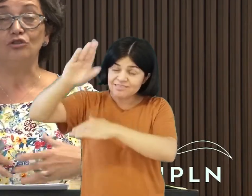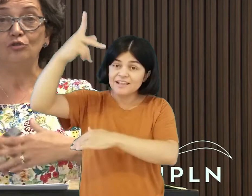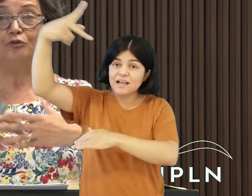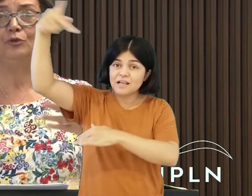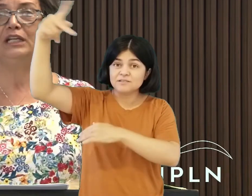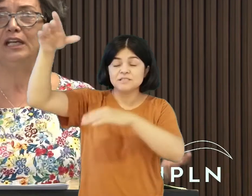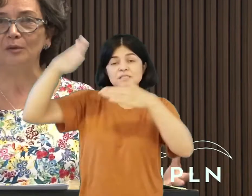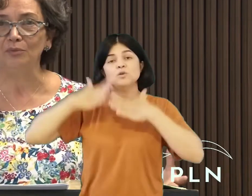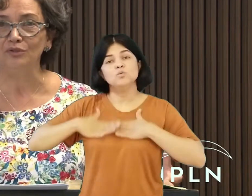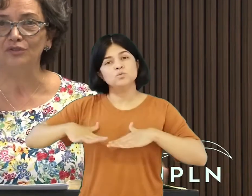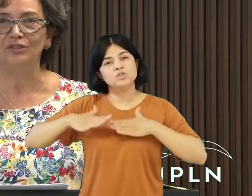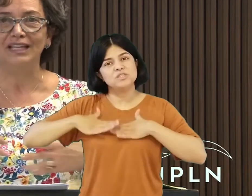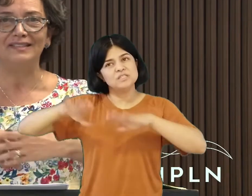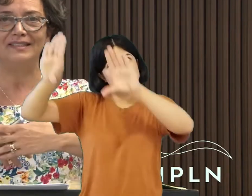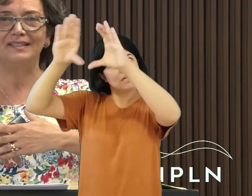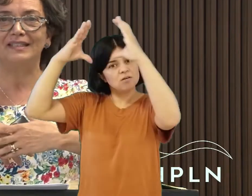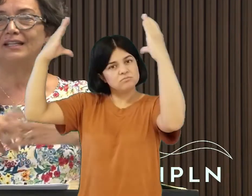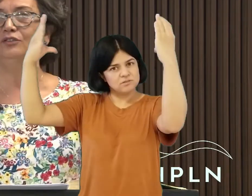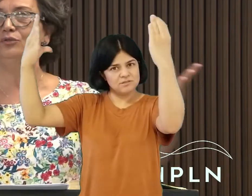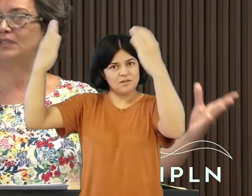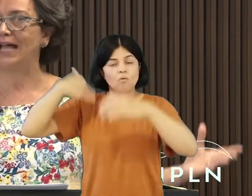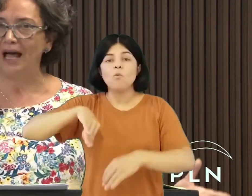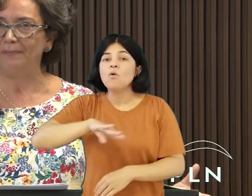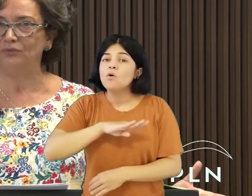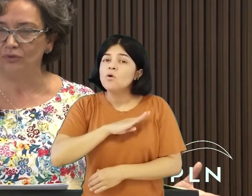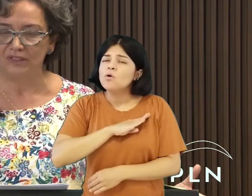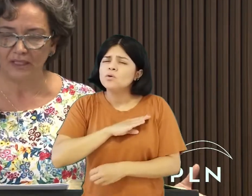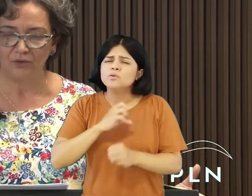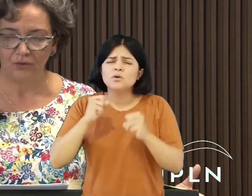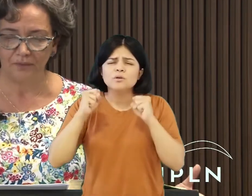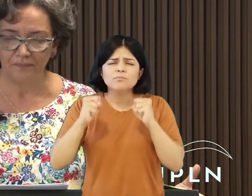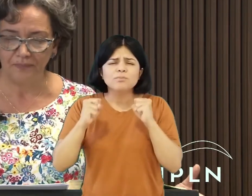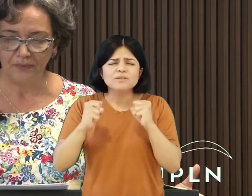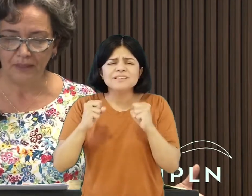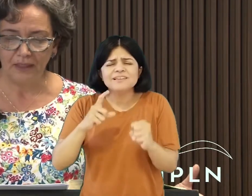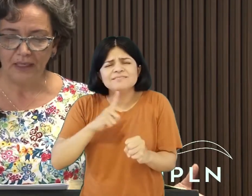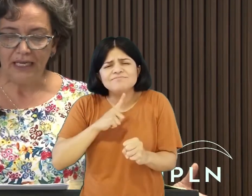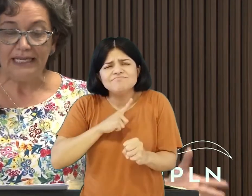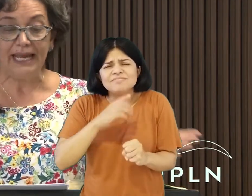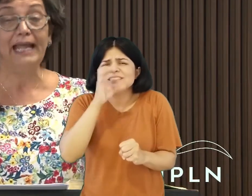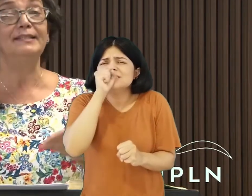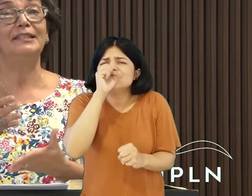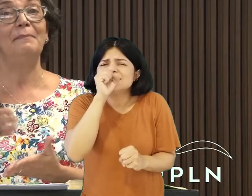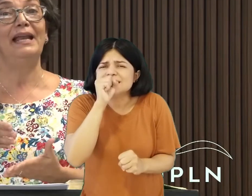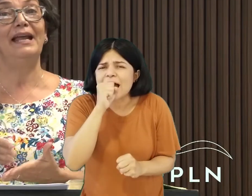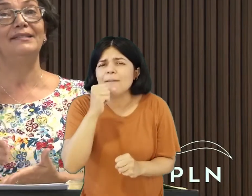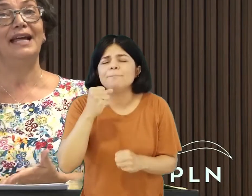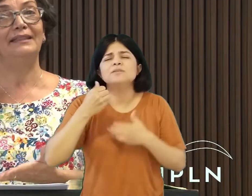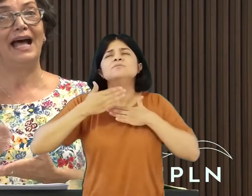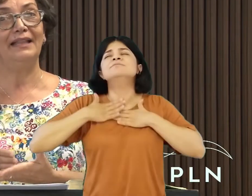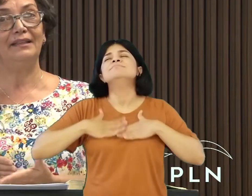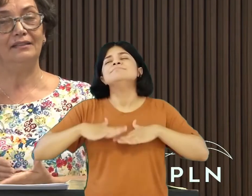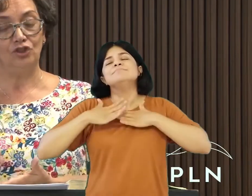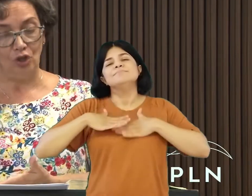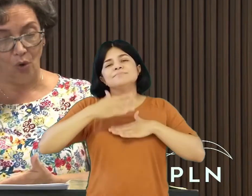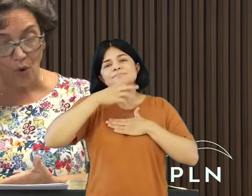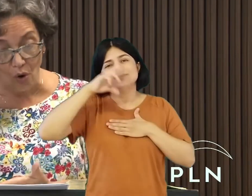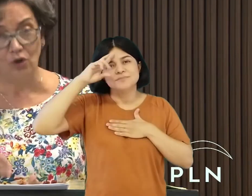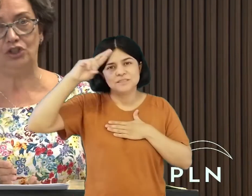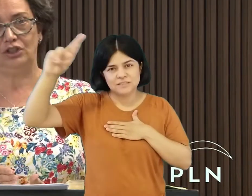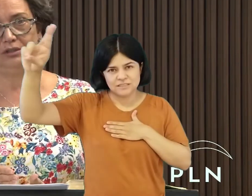de usufruirmos desse santo sábado do Senhor. E Ele estabelece a data